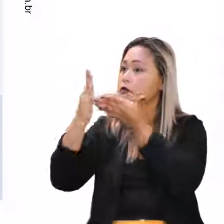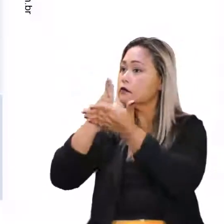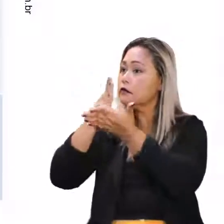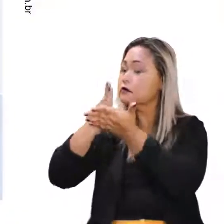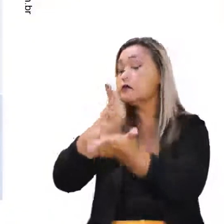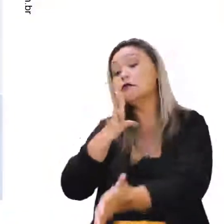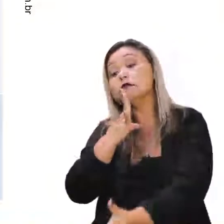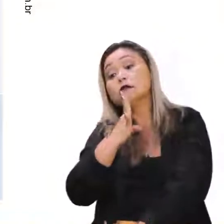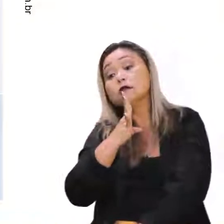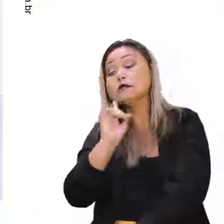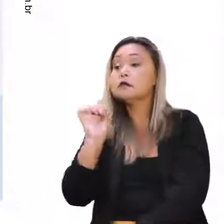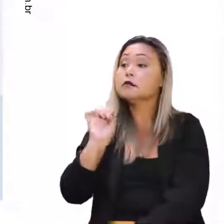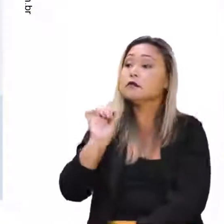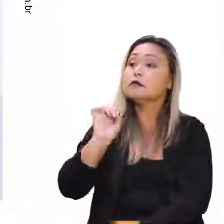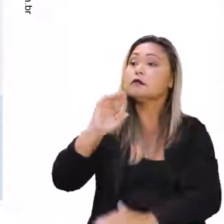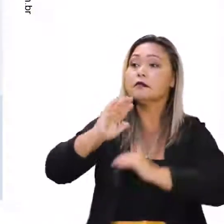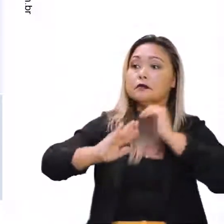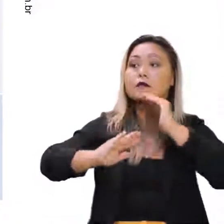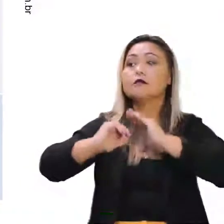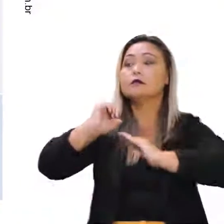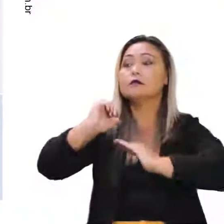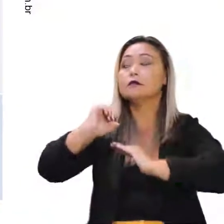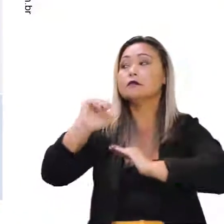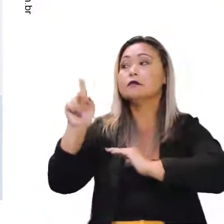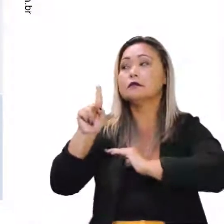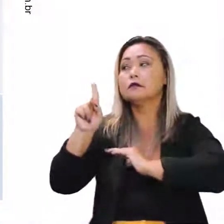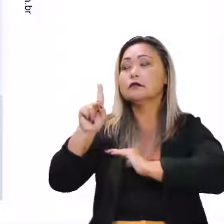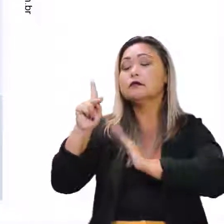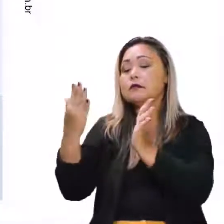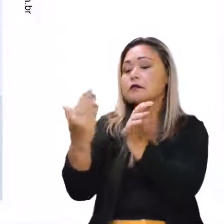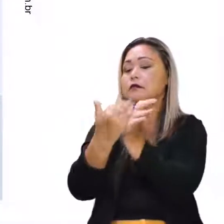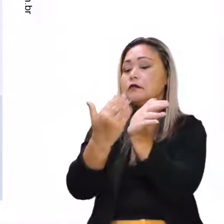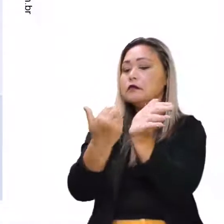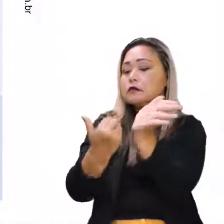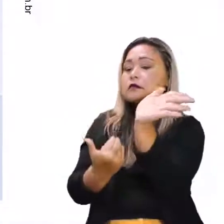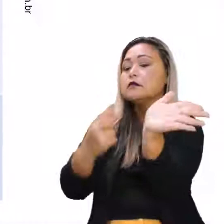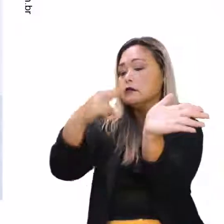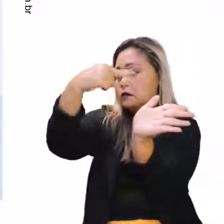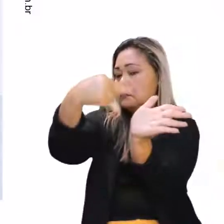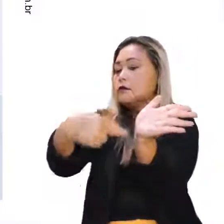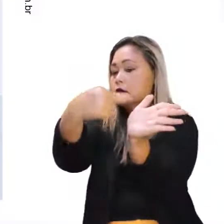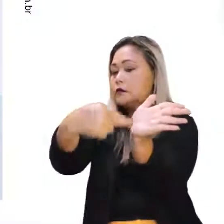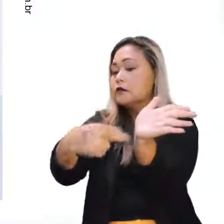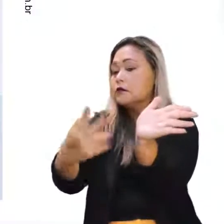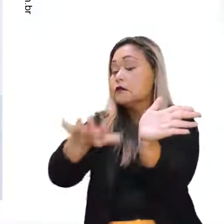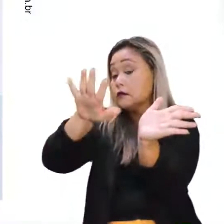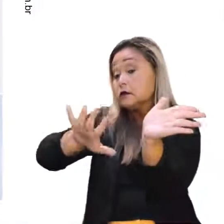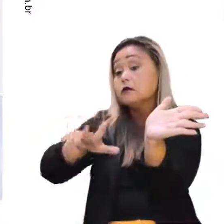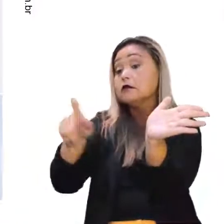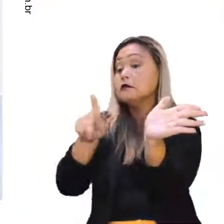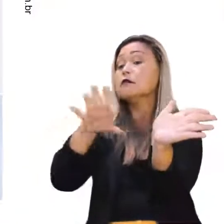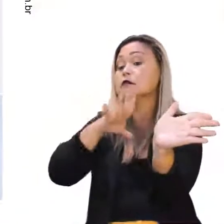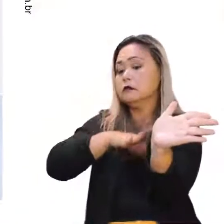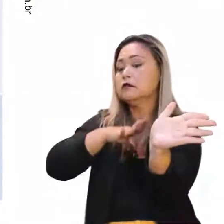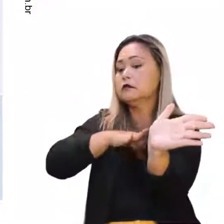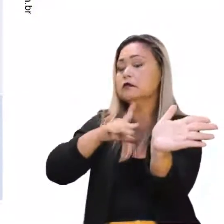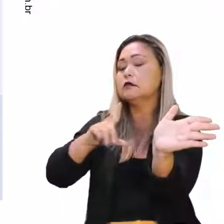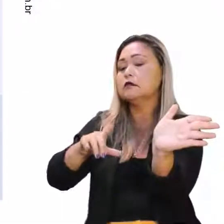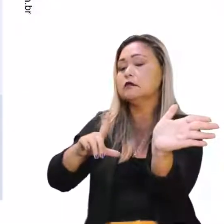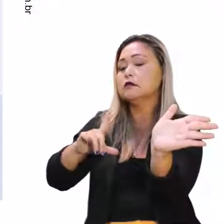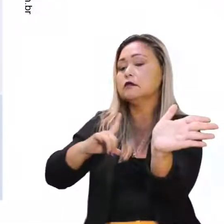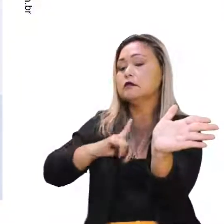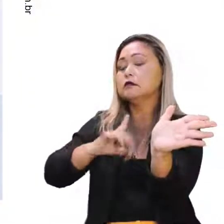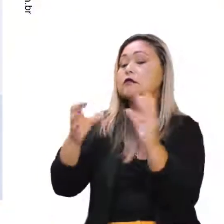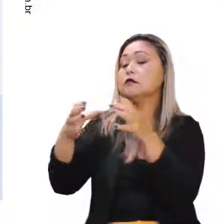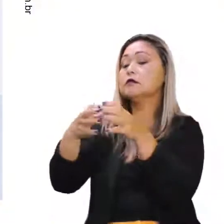vocês conhecem, né? Que as professoras trazem livros para vocês lerem, né? As professoras de português têm lá